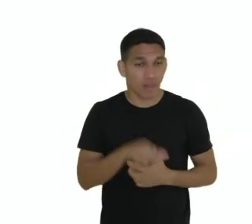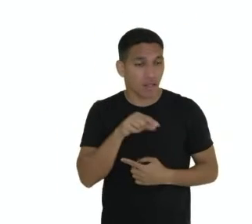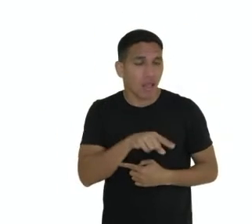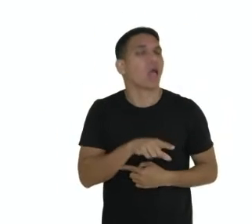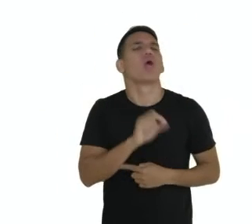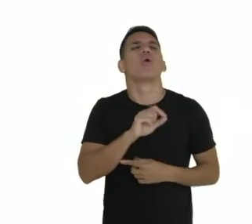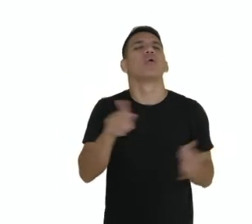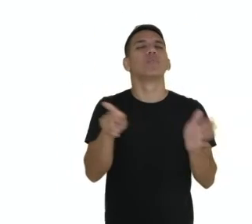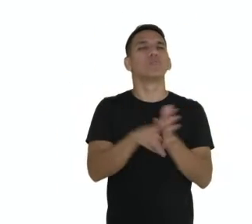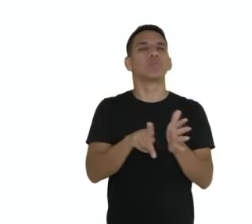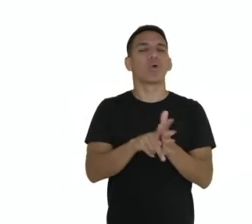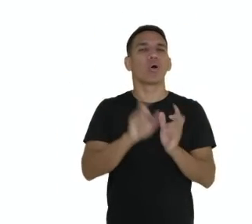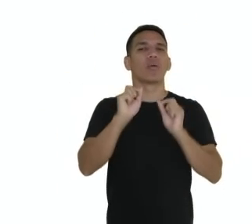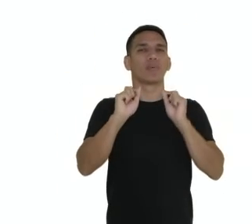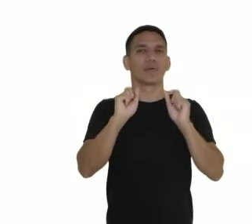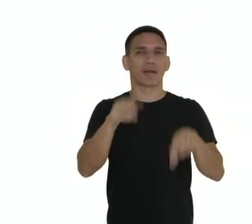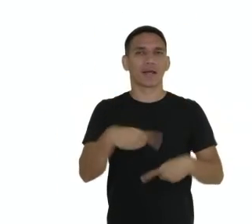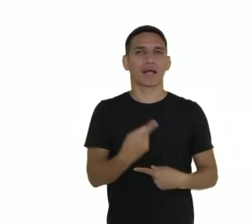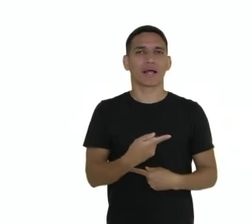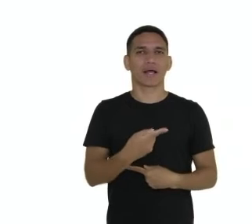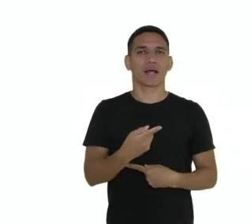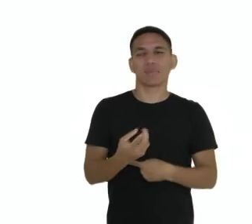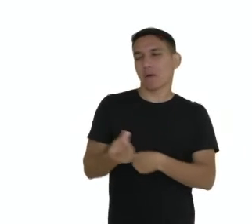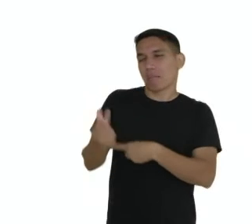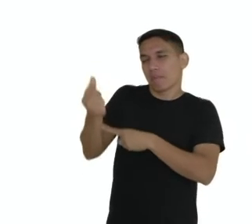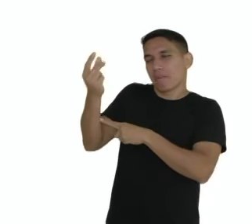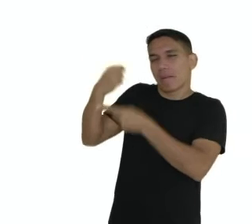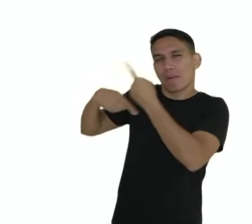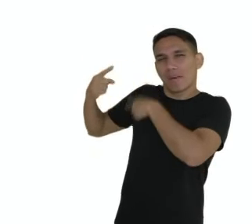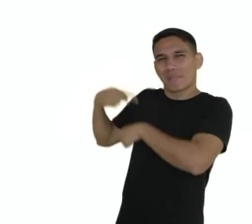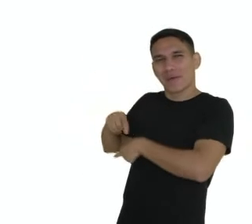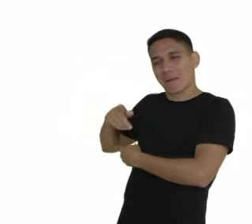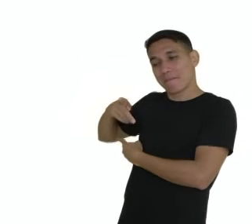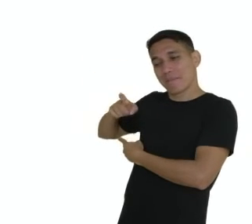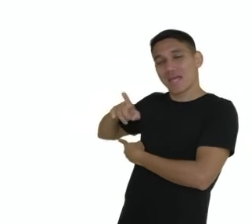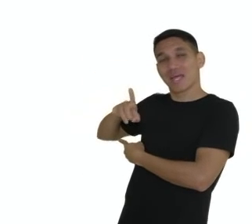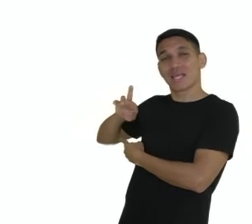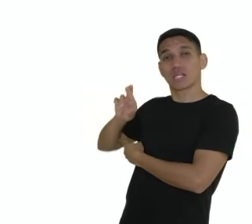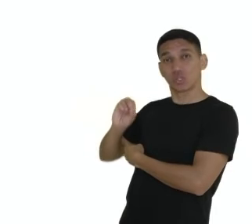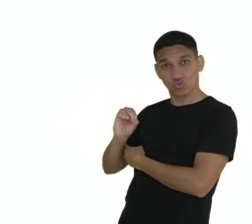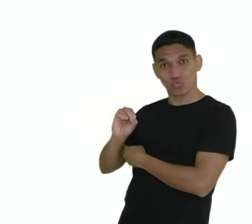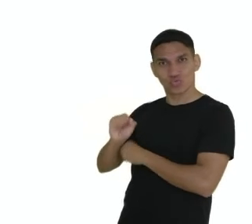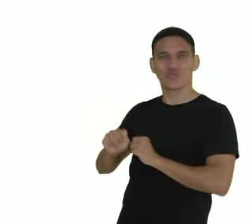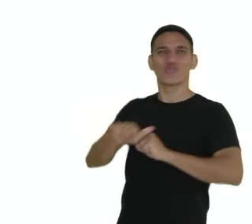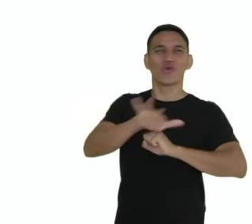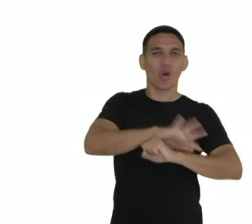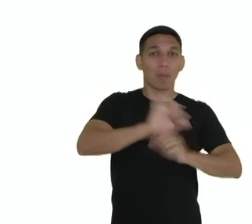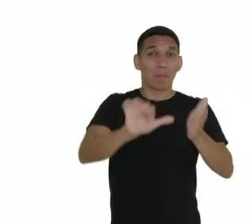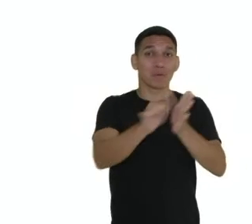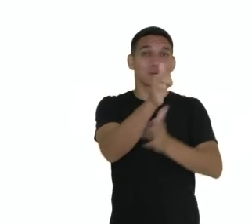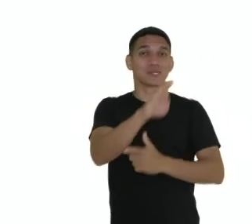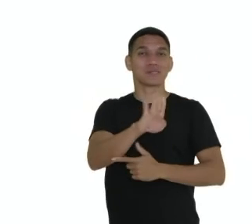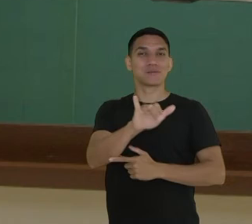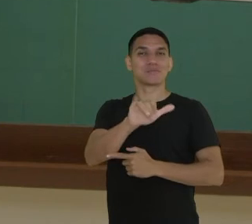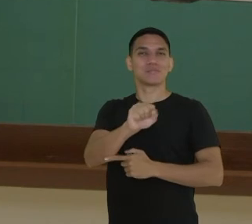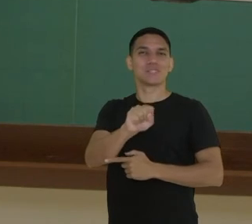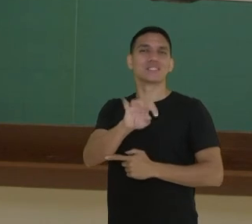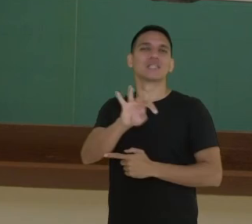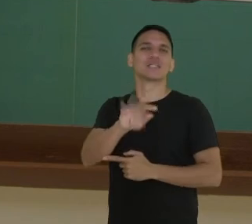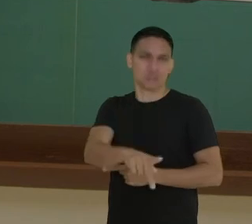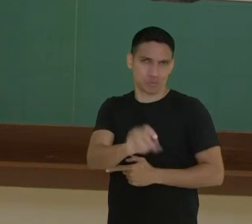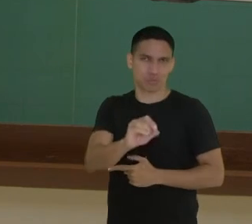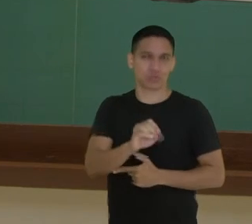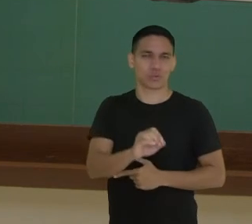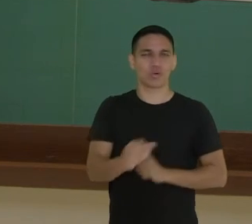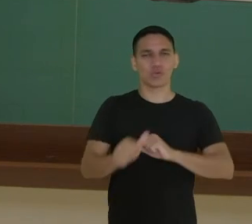se origina do Pedro, Ele vem de Pedro, desde Pedro de Roma, que foi o primeiro bispo de Roma. Uma coisa que